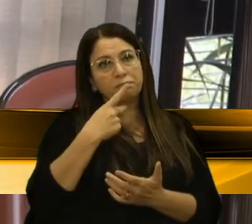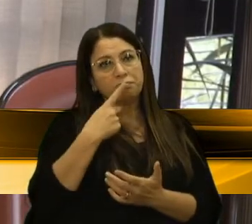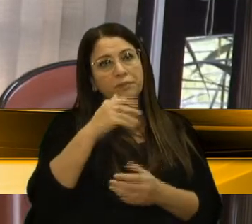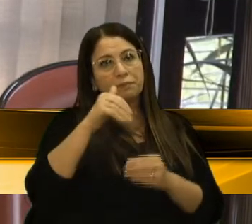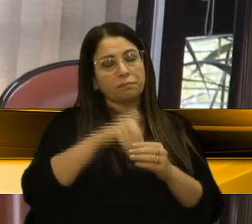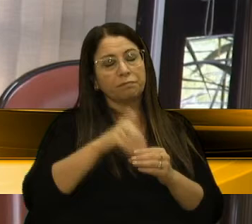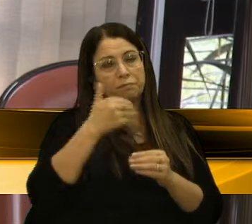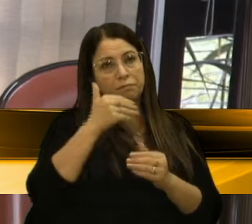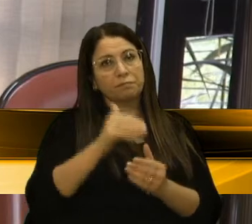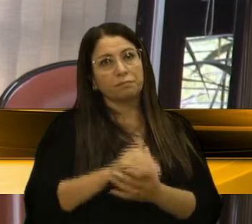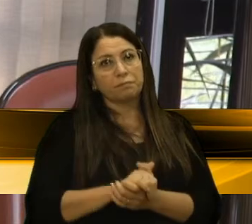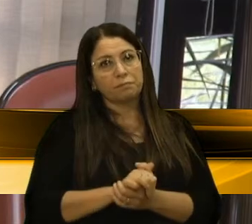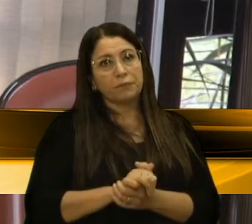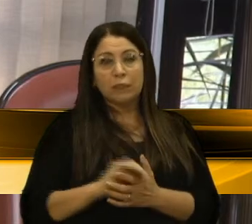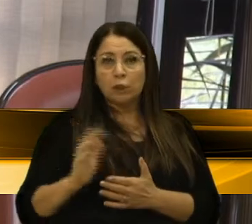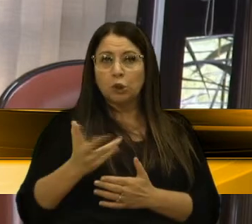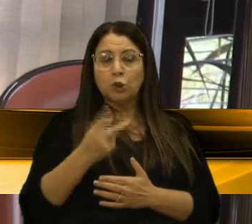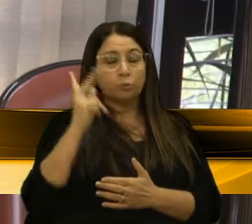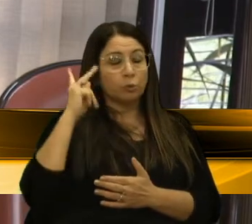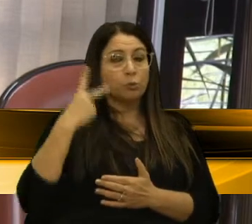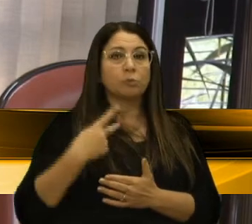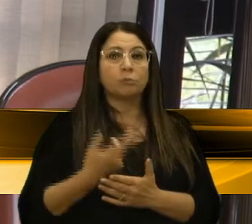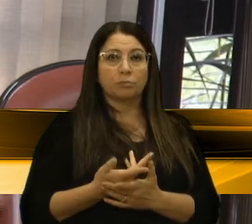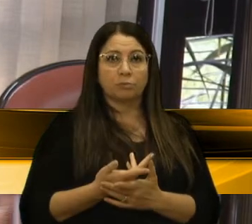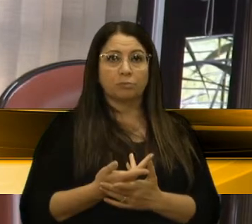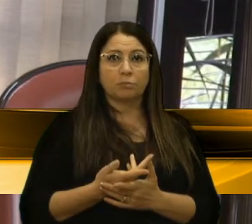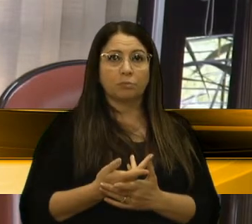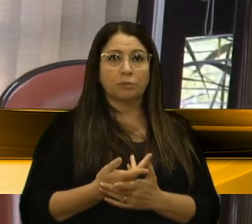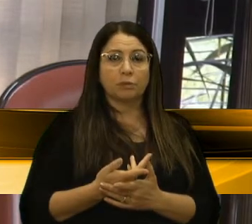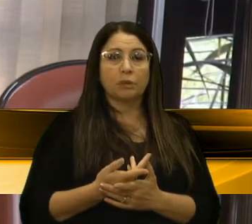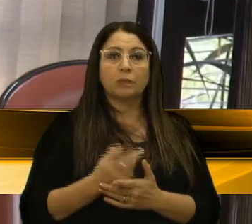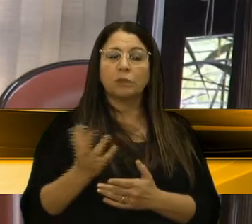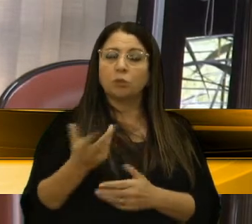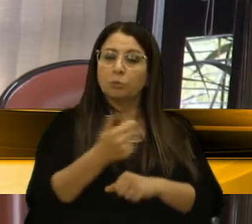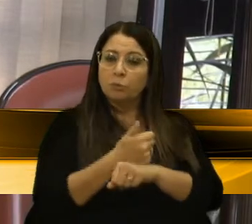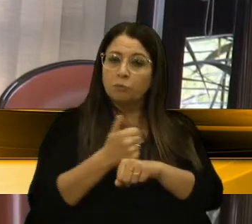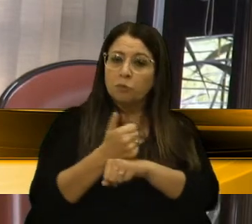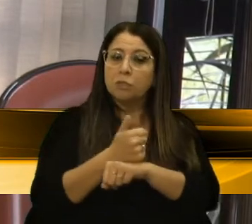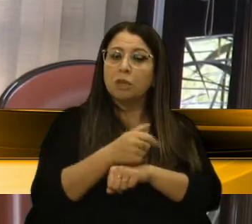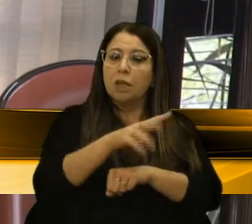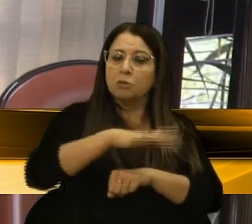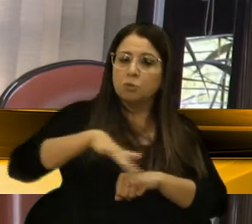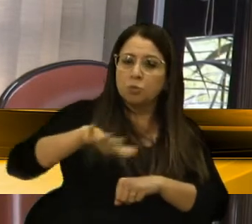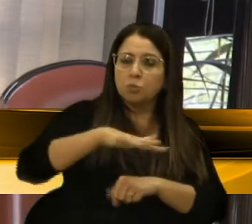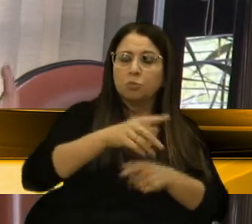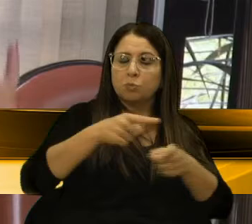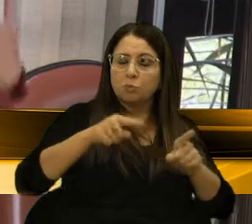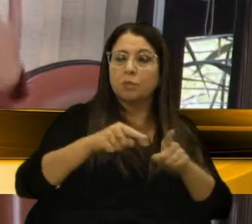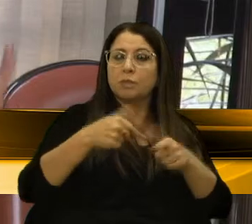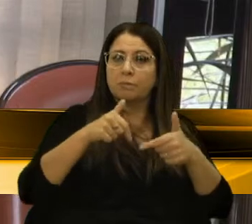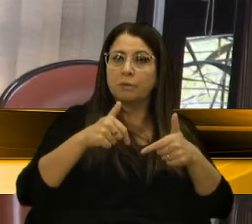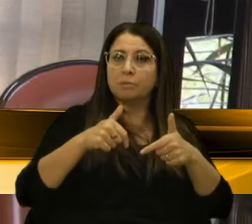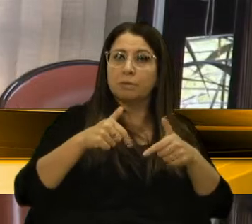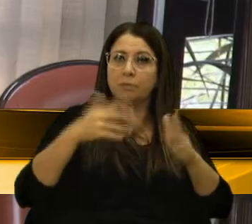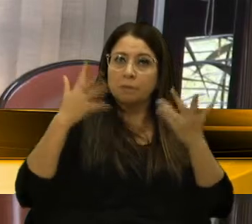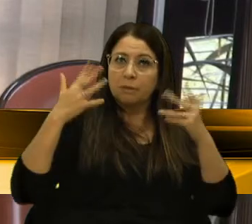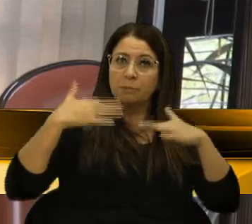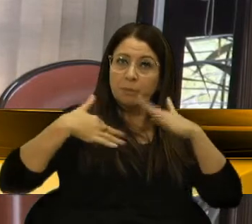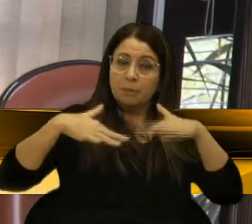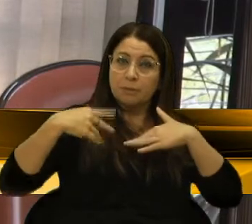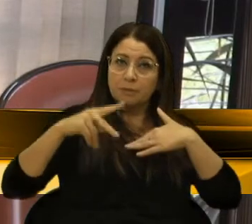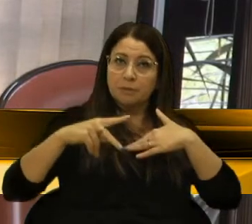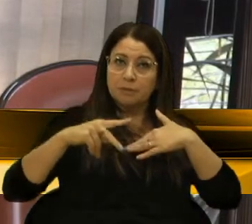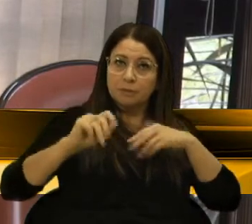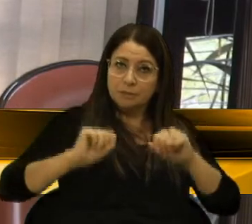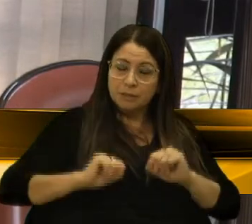votarei favorável, né, todo o meu reconhecimento à orquestra, aos profissionais que ali trabalham, parabéns pela mobilização deles também, em defesa